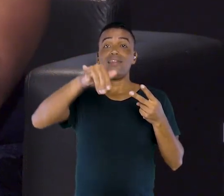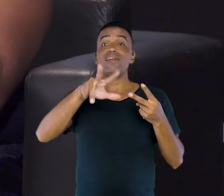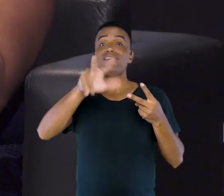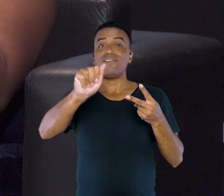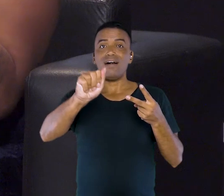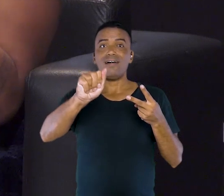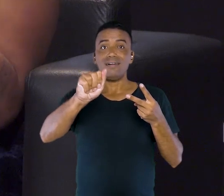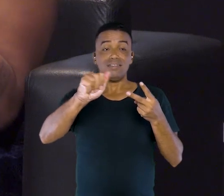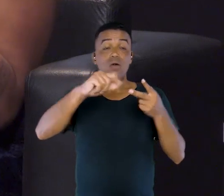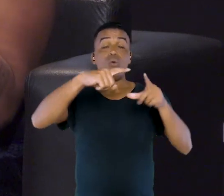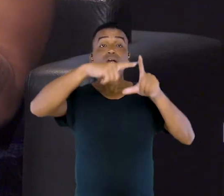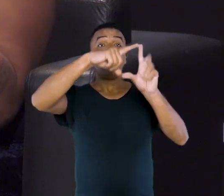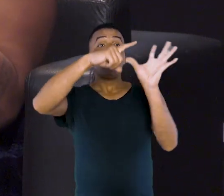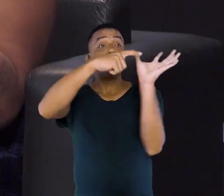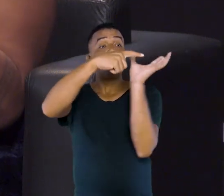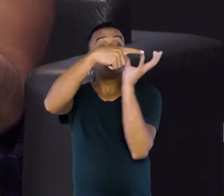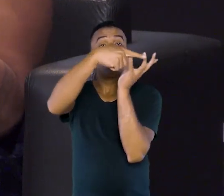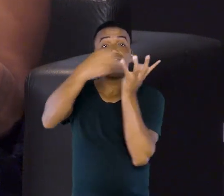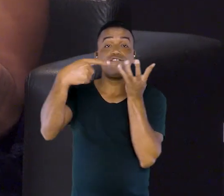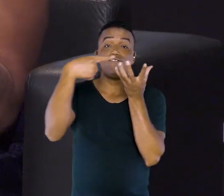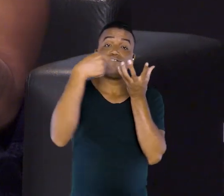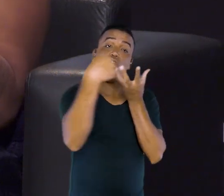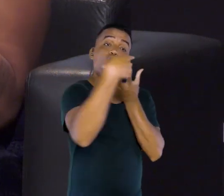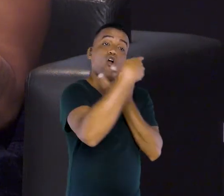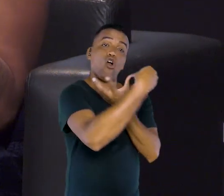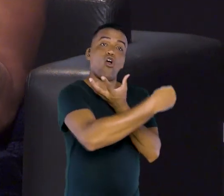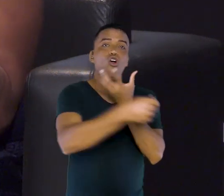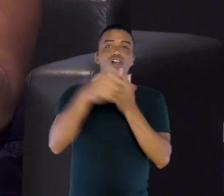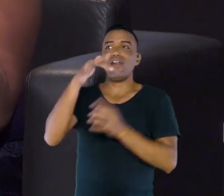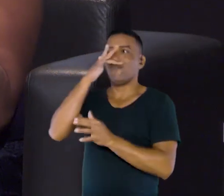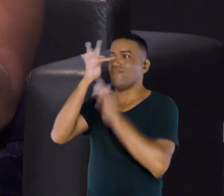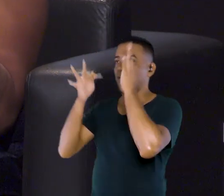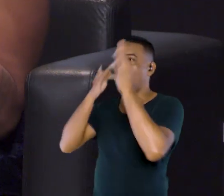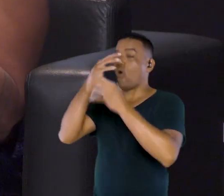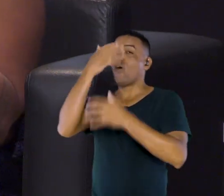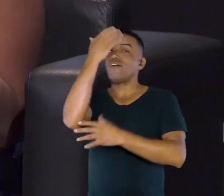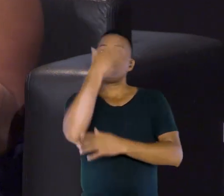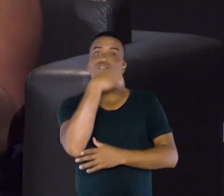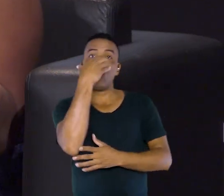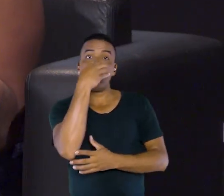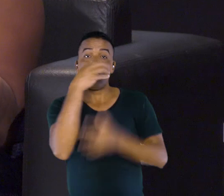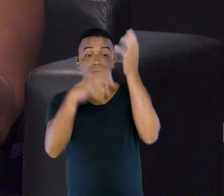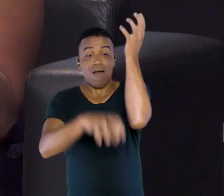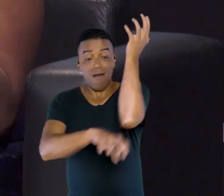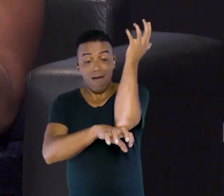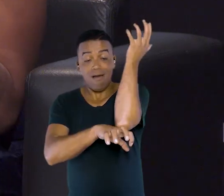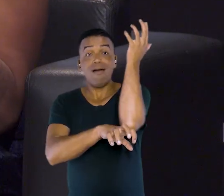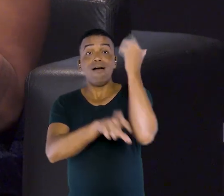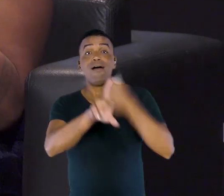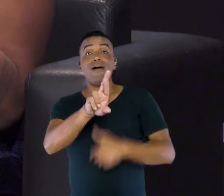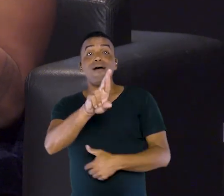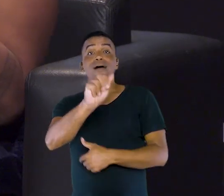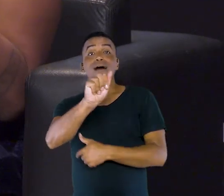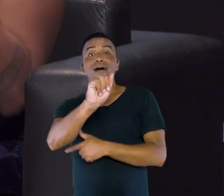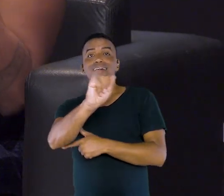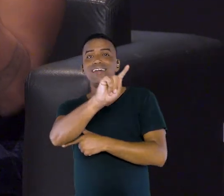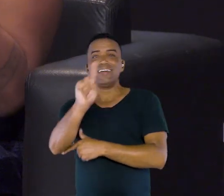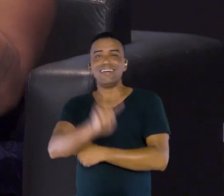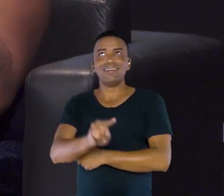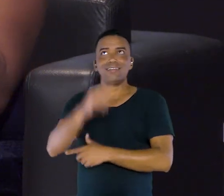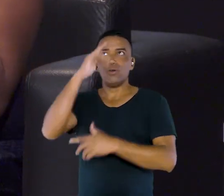conhecendo pelas folhas, pelas flores, pelas frutas, pela raiz. Eu sempre